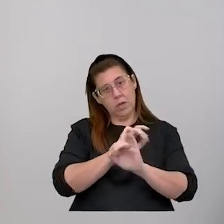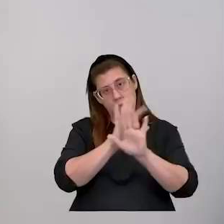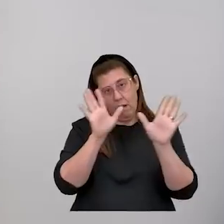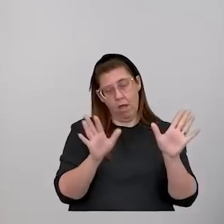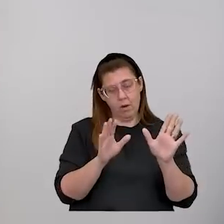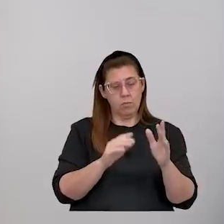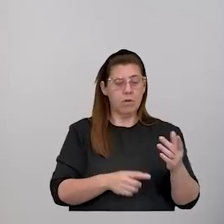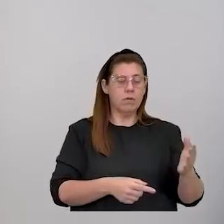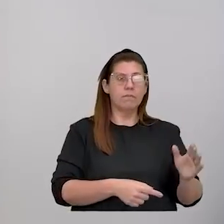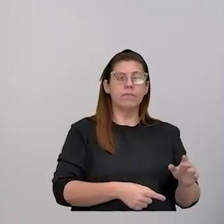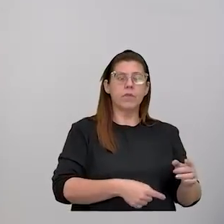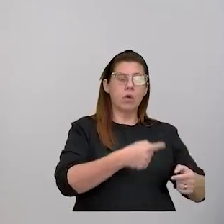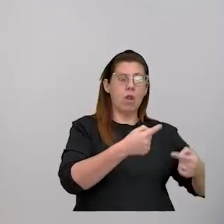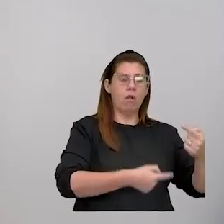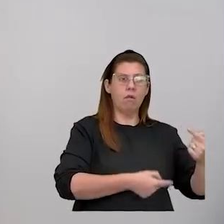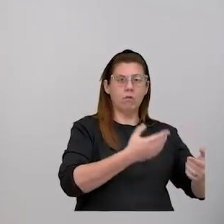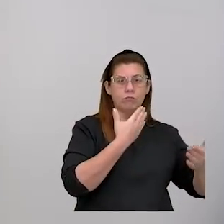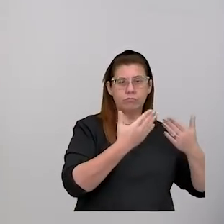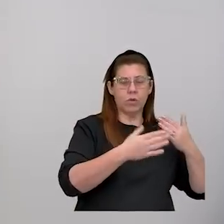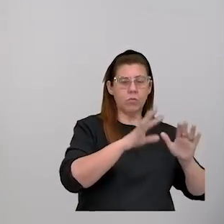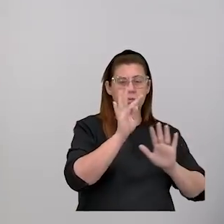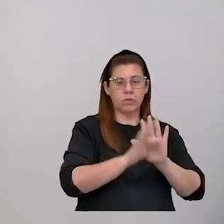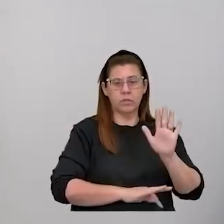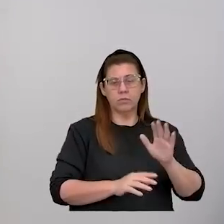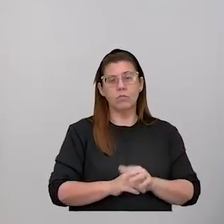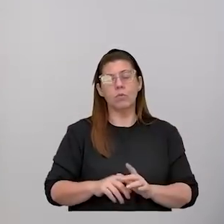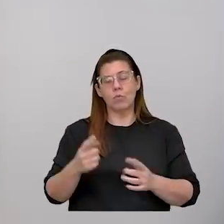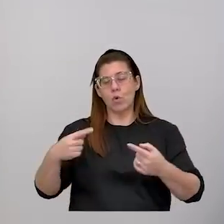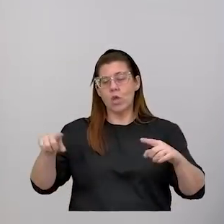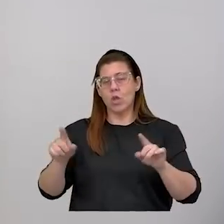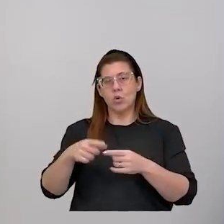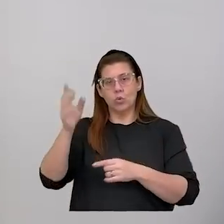né? O diálogo entre textos com o nosso